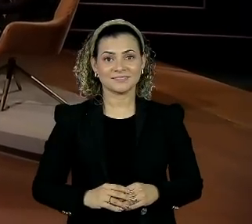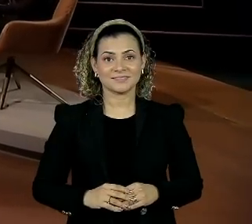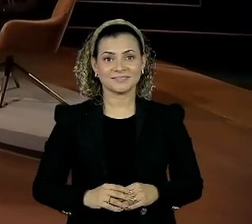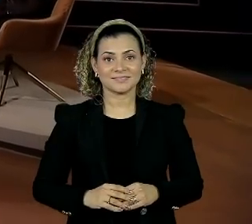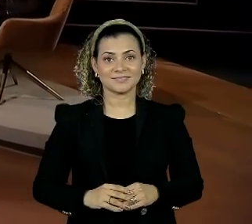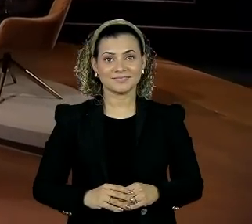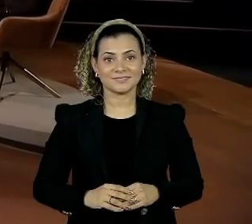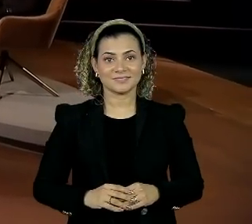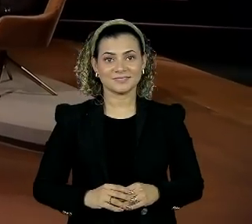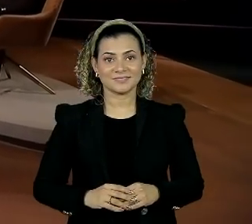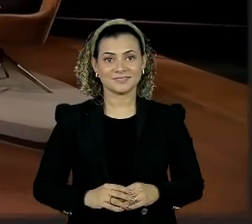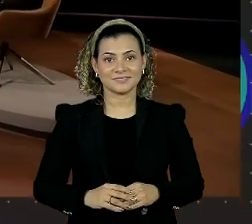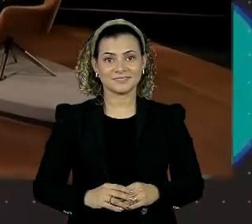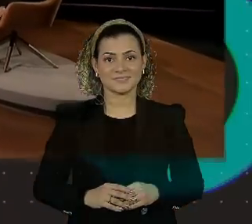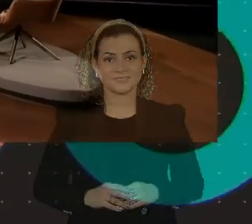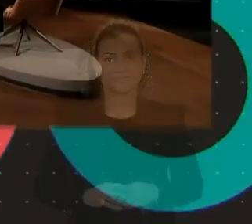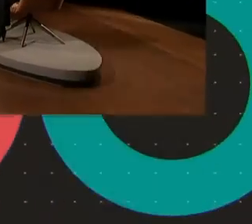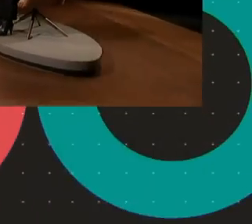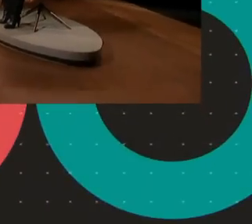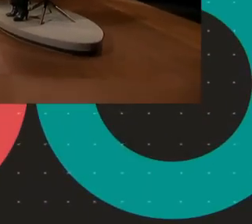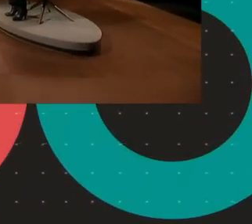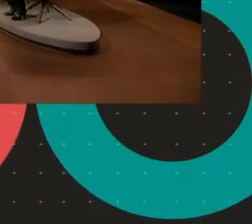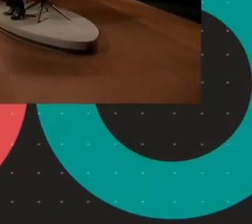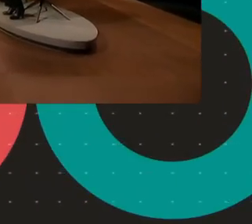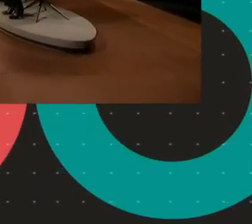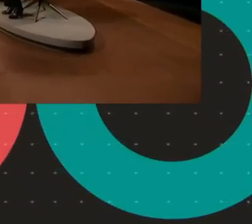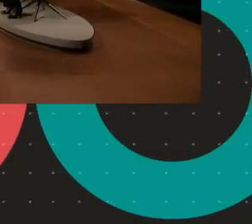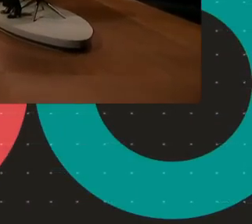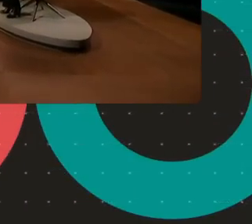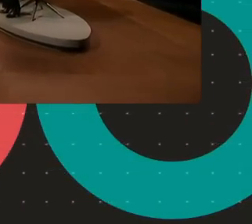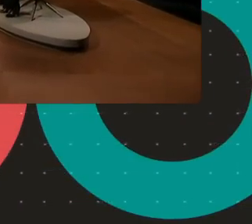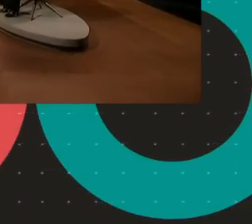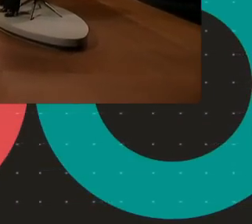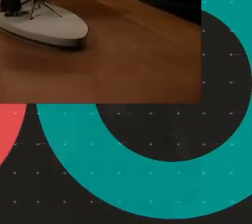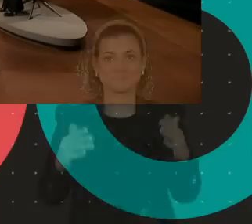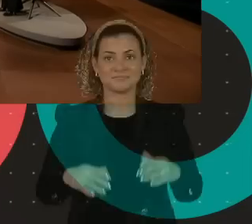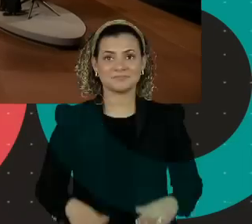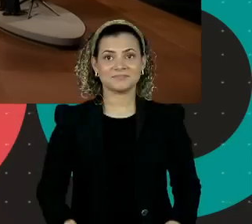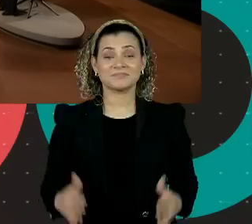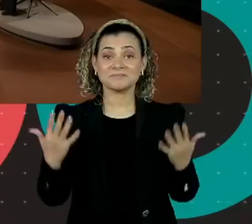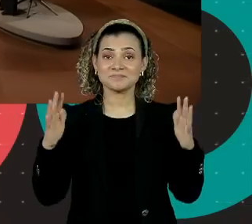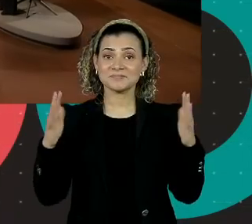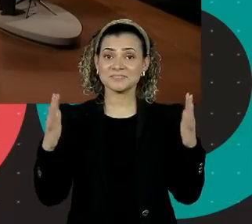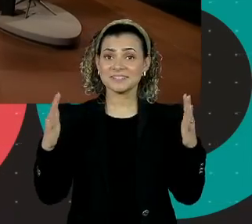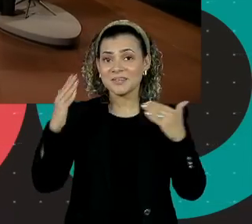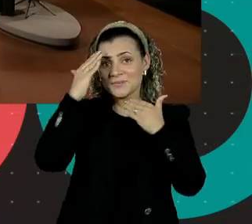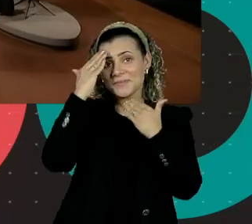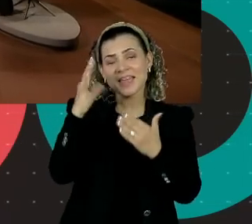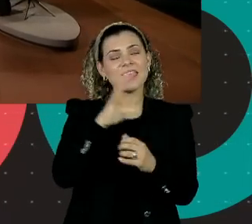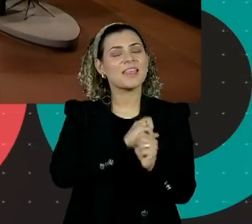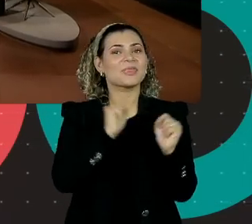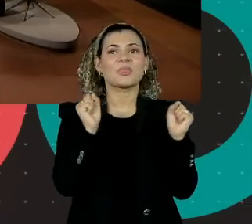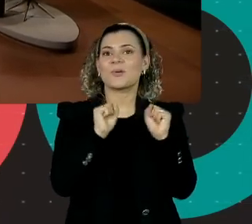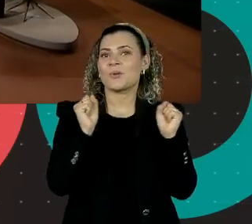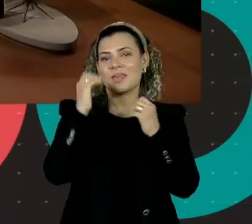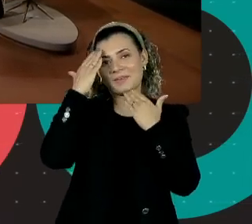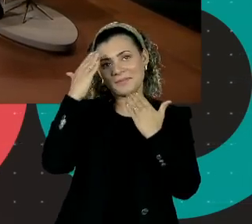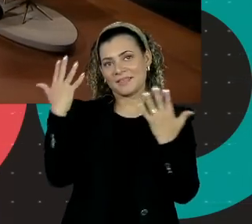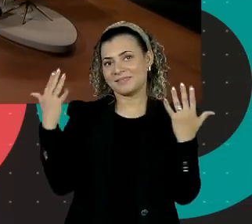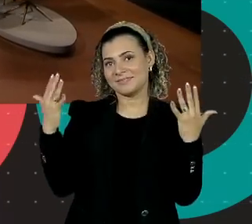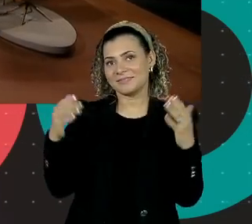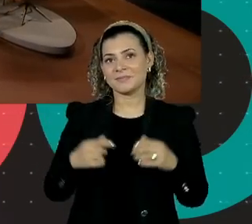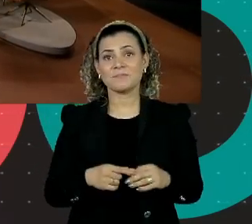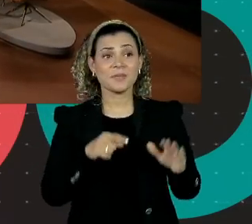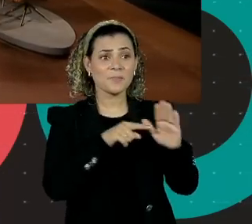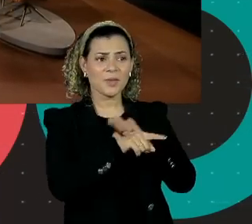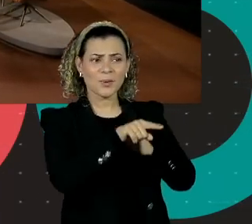Isso aí. Boa, Valeu, menina. gente. Maravilhoso. Obrigada, adorei. Que A ótimo. pergunta não era